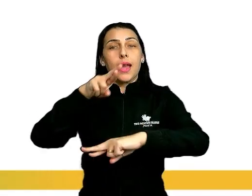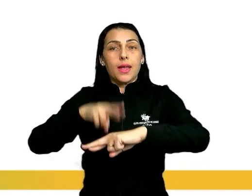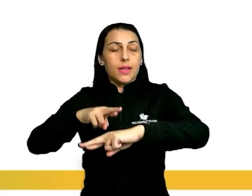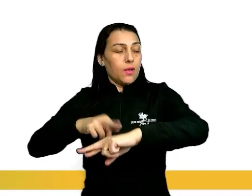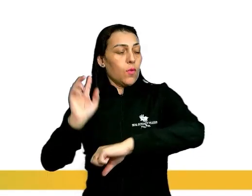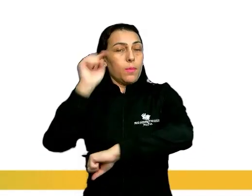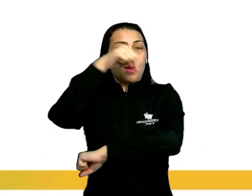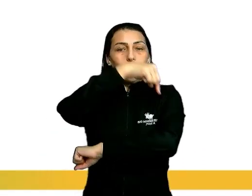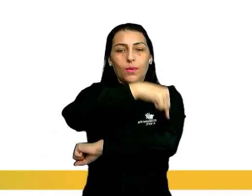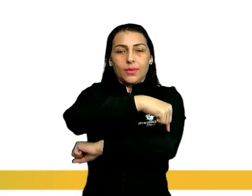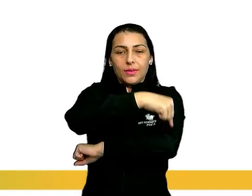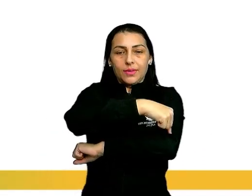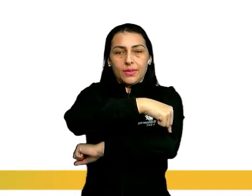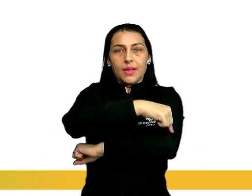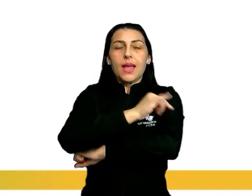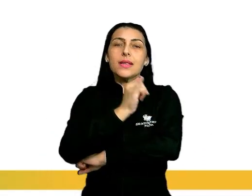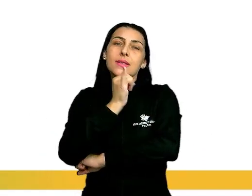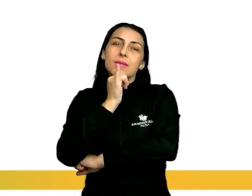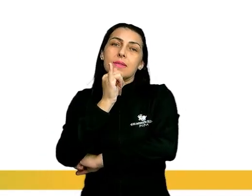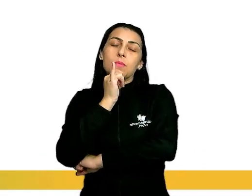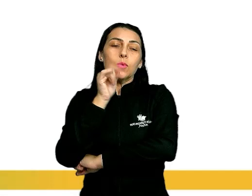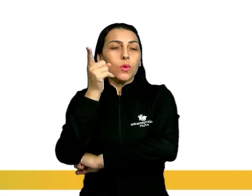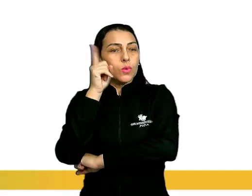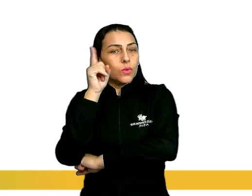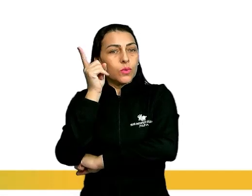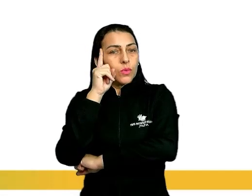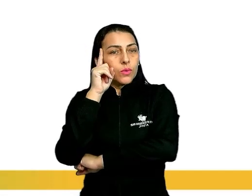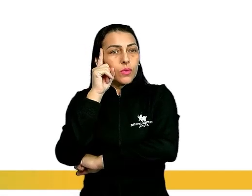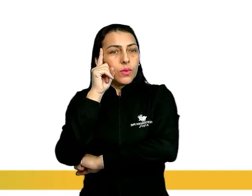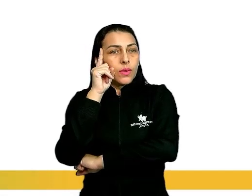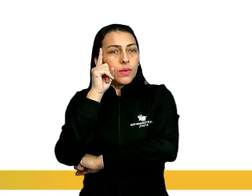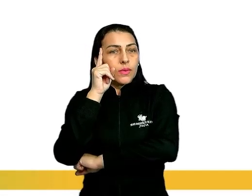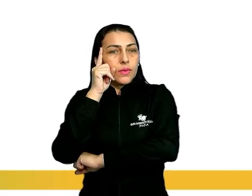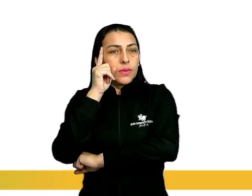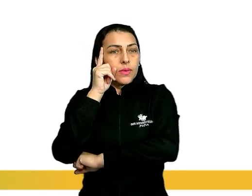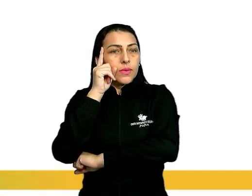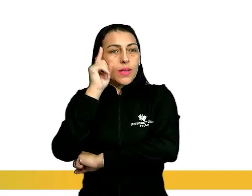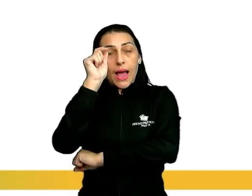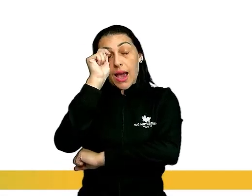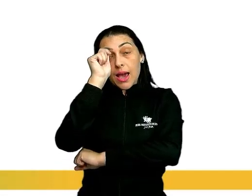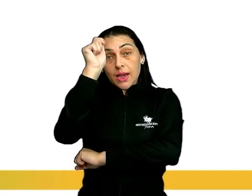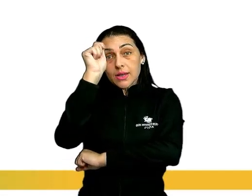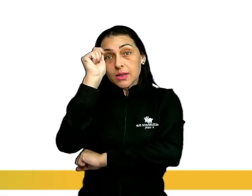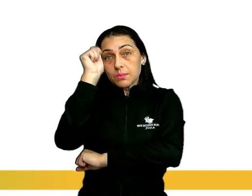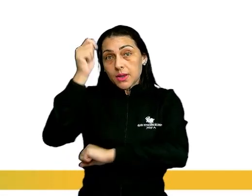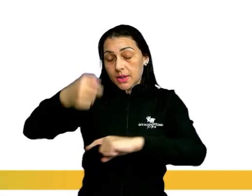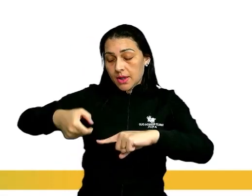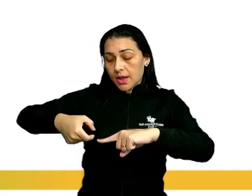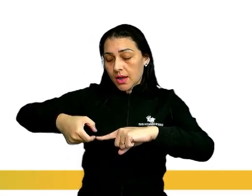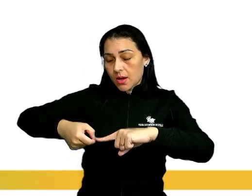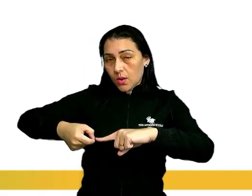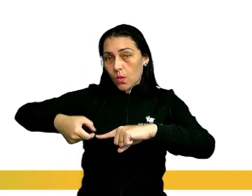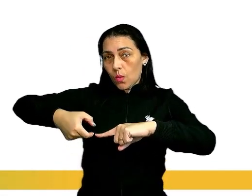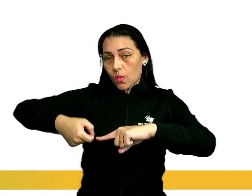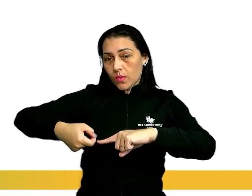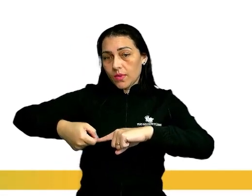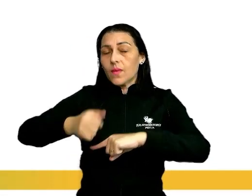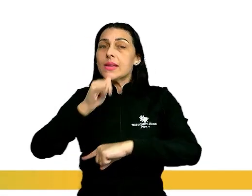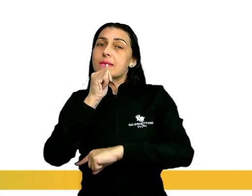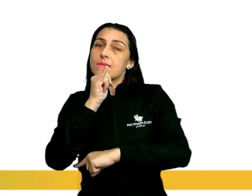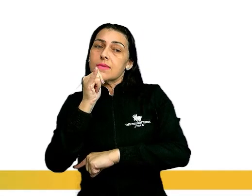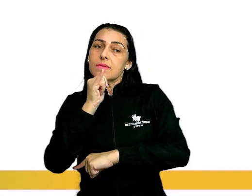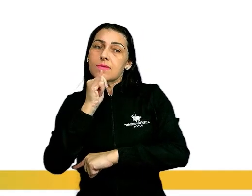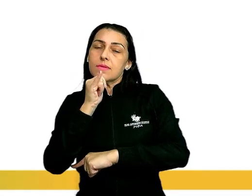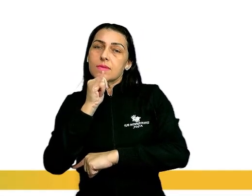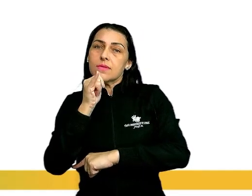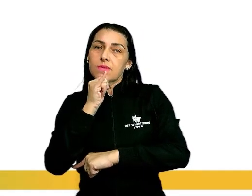outra extremidade exemplo do nosso dia a dia as pinças cortador de unhas são exemplo desse tipo